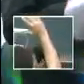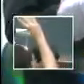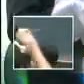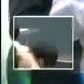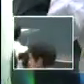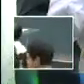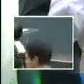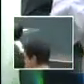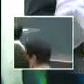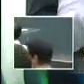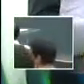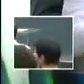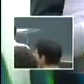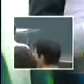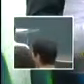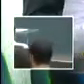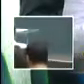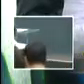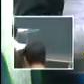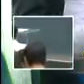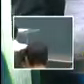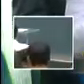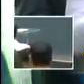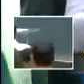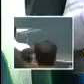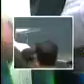Se eu fosse você,